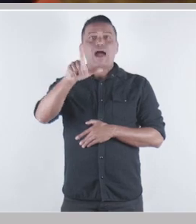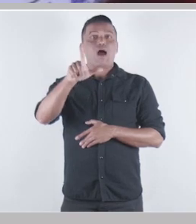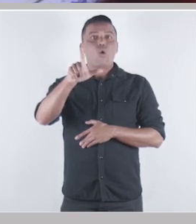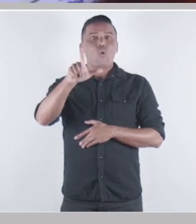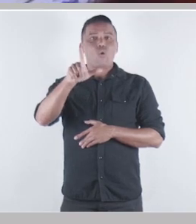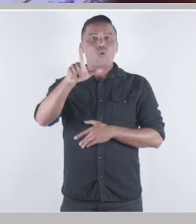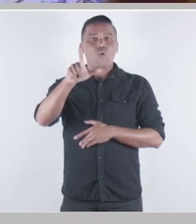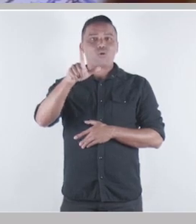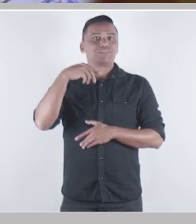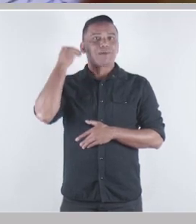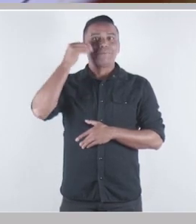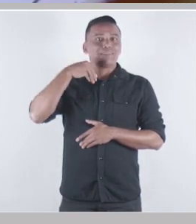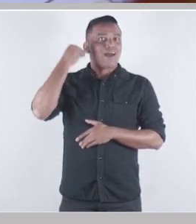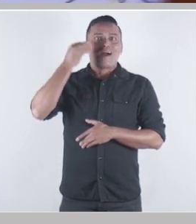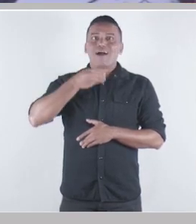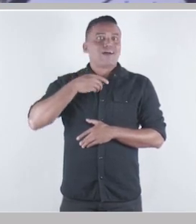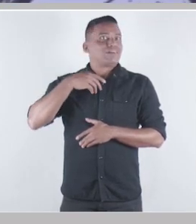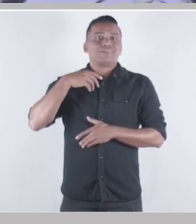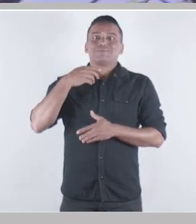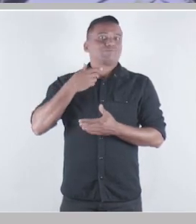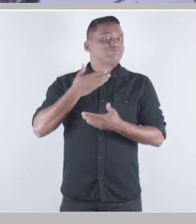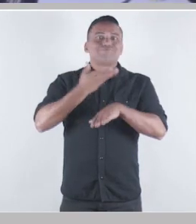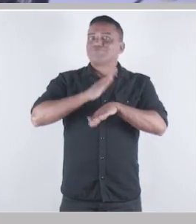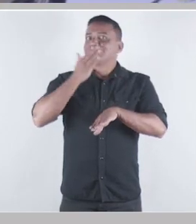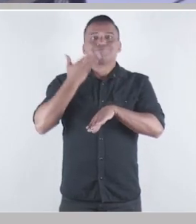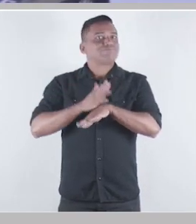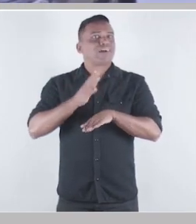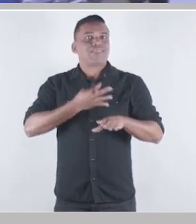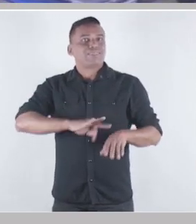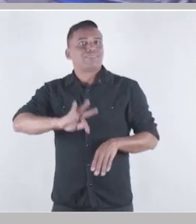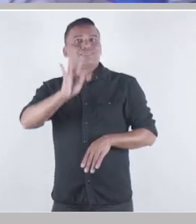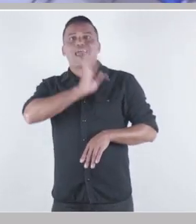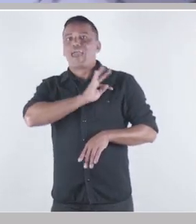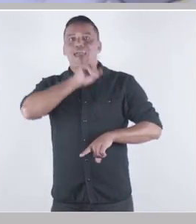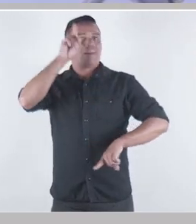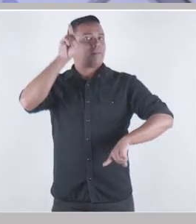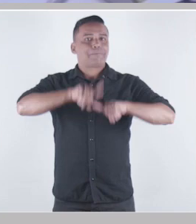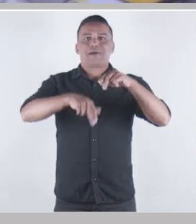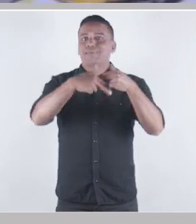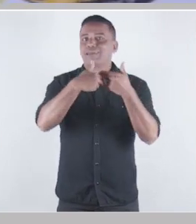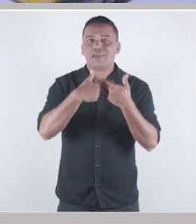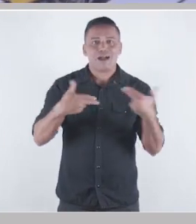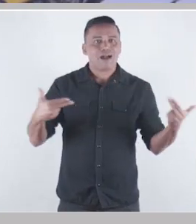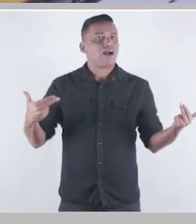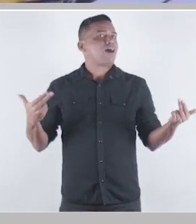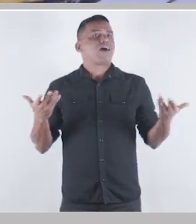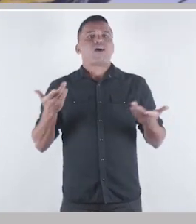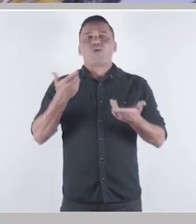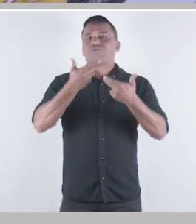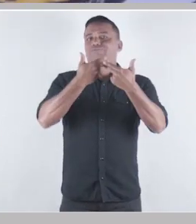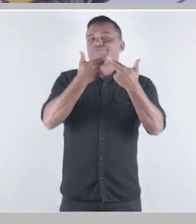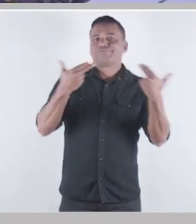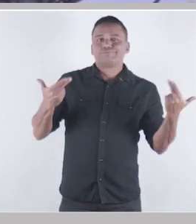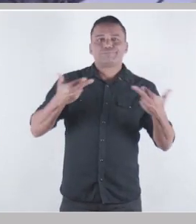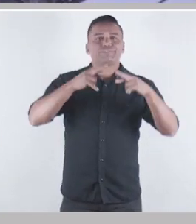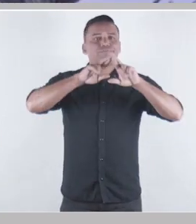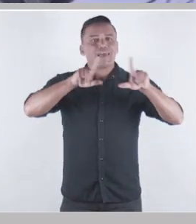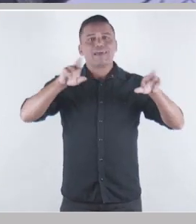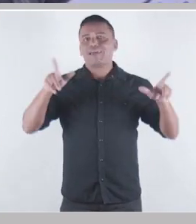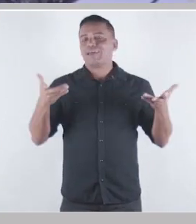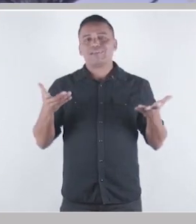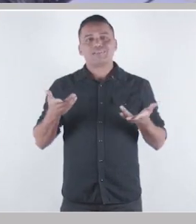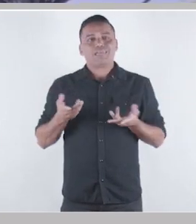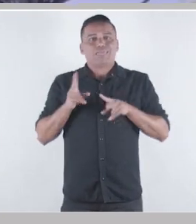em experimentar bastante, assim, tanto técnicas quanto materiais, suportes, e para não